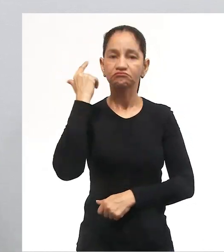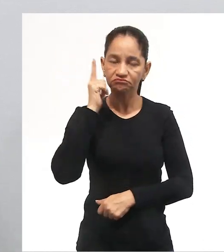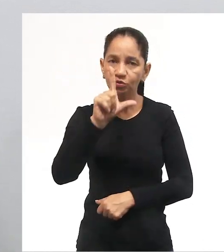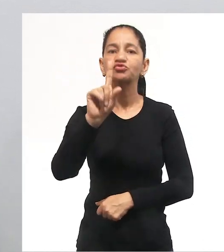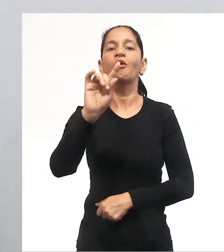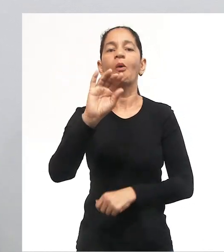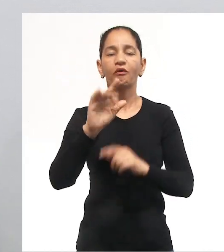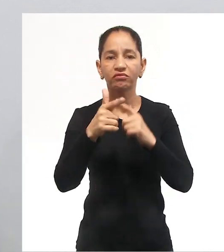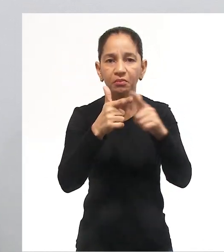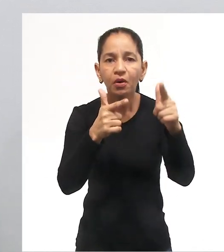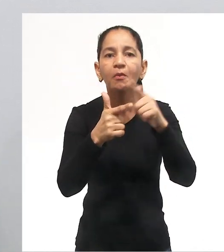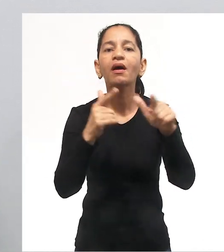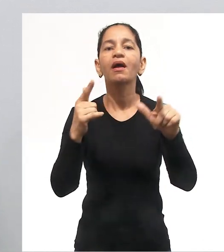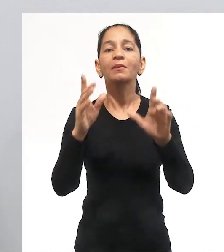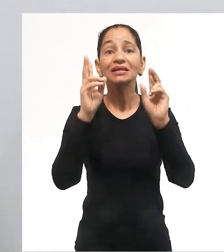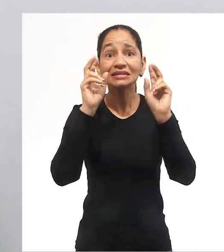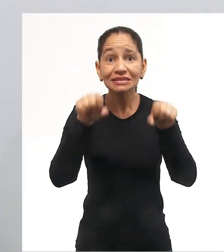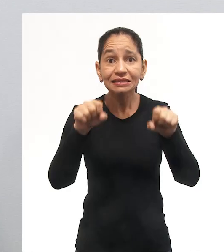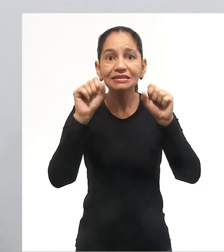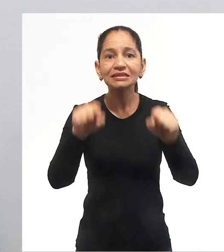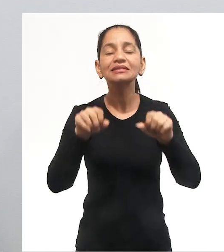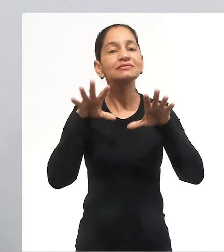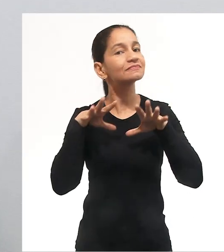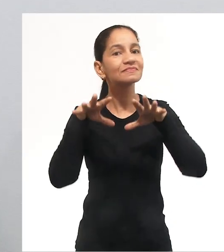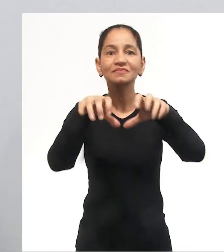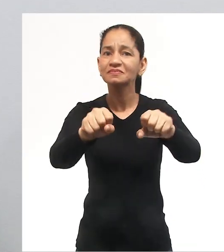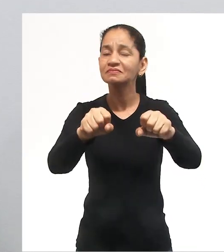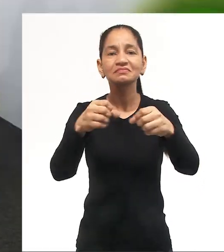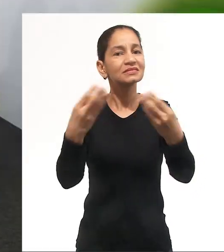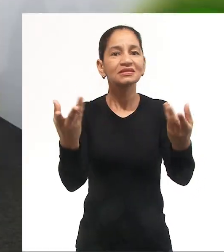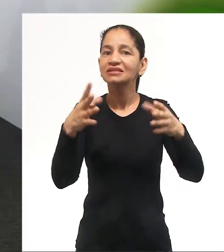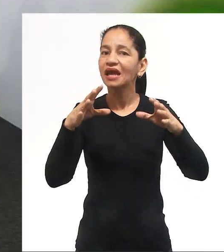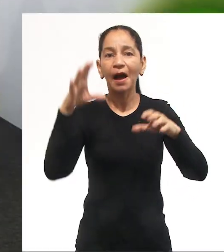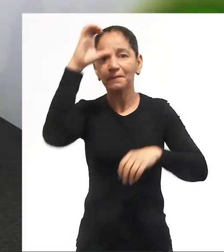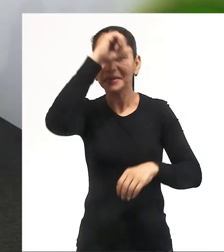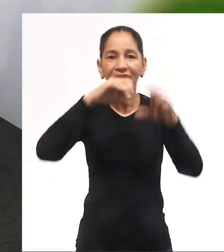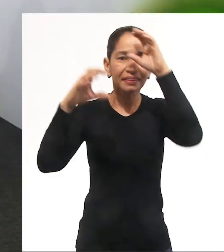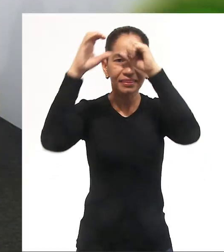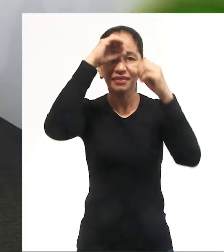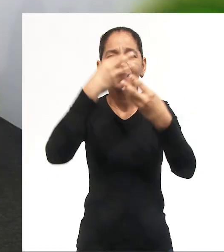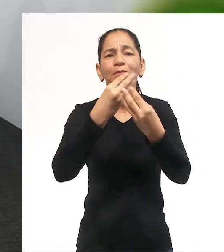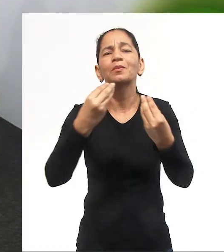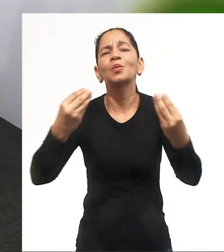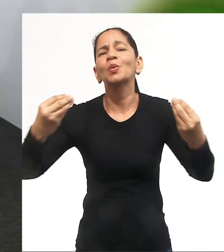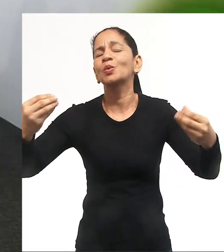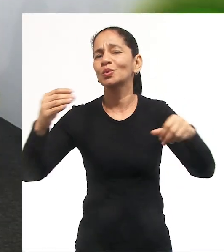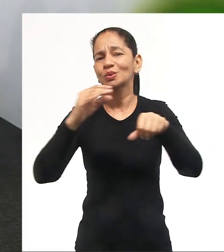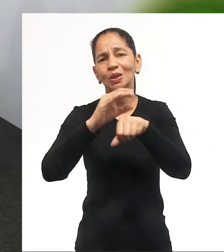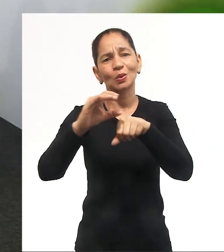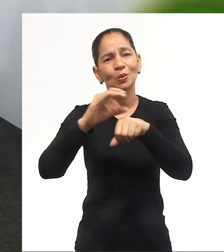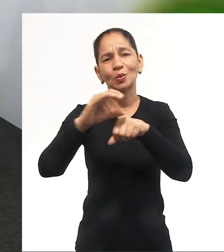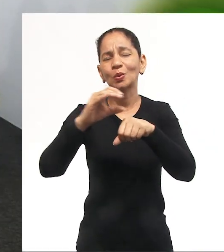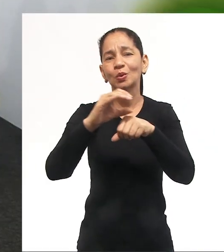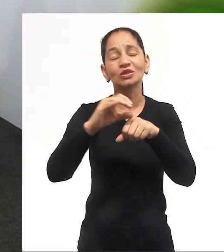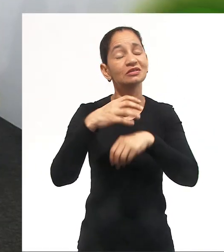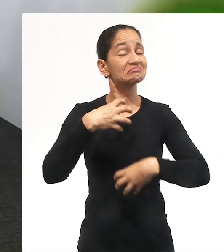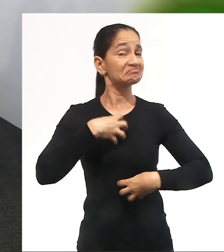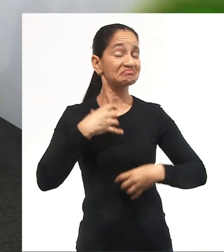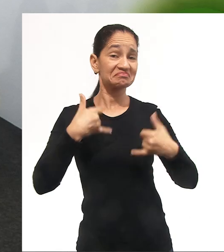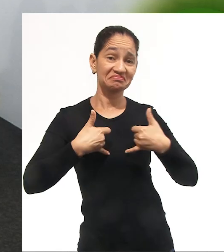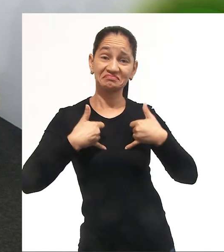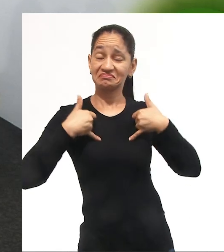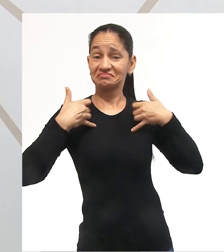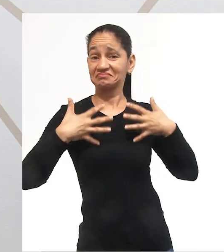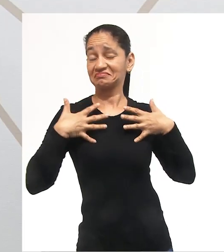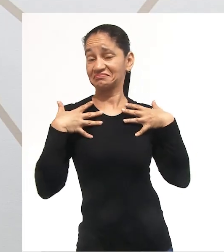eles dialogam. Gente, se isso não é se apropriar e aprender o que o curso proporcionou pra gente, né? Ai, que eu tô me sentindo, porque eu